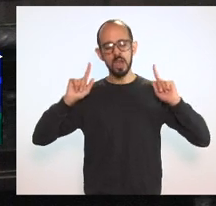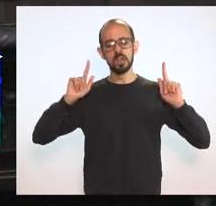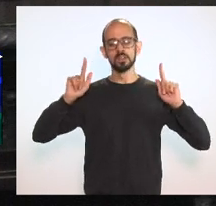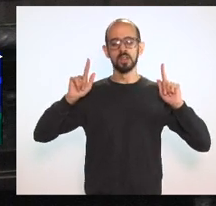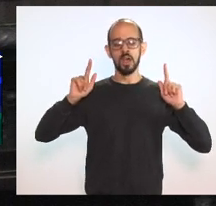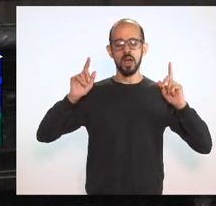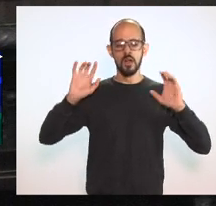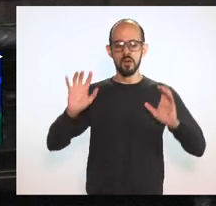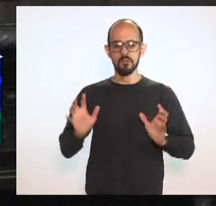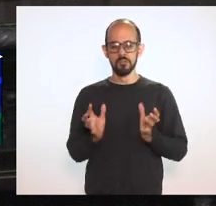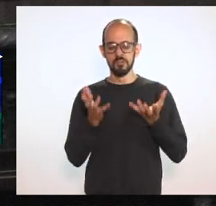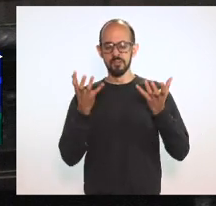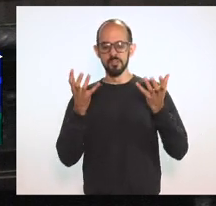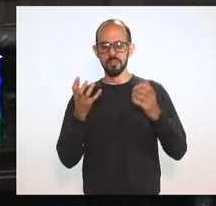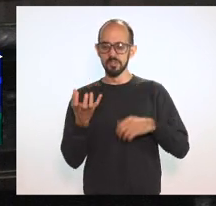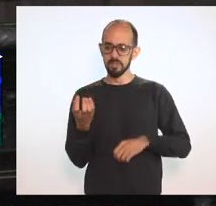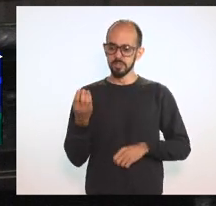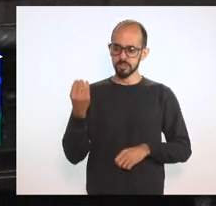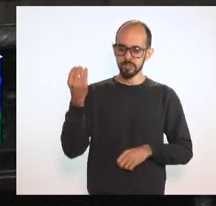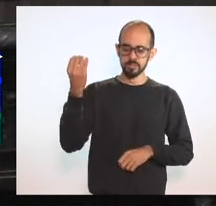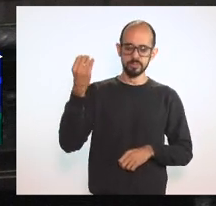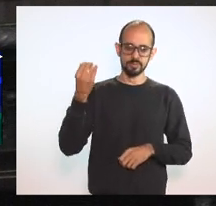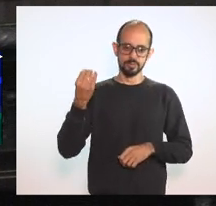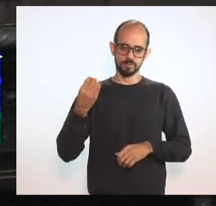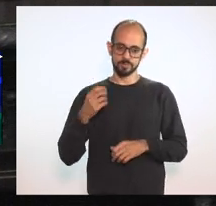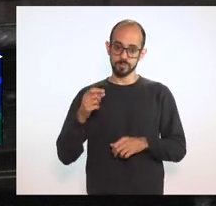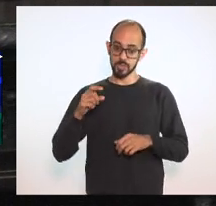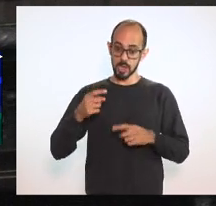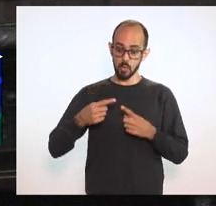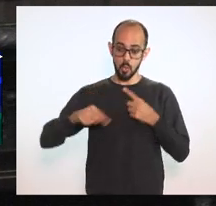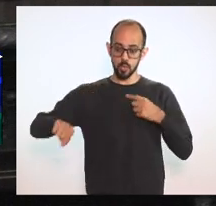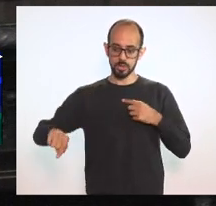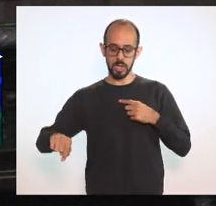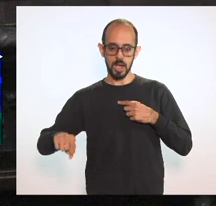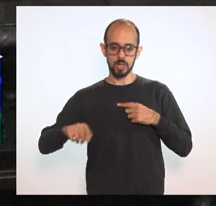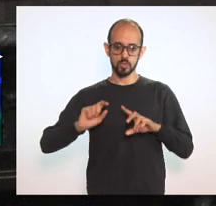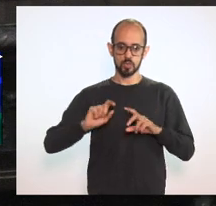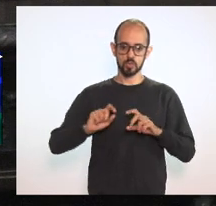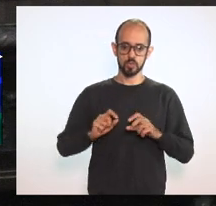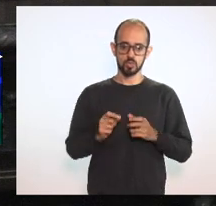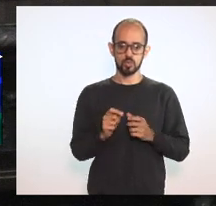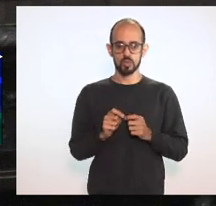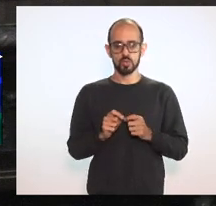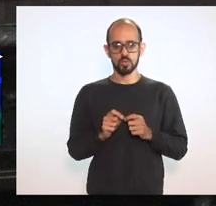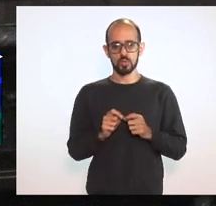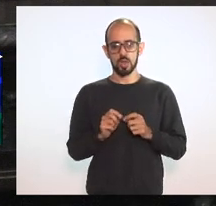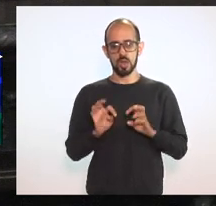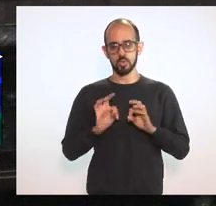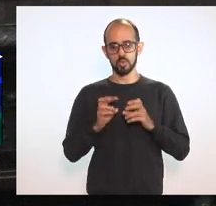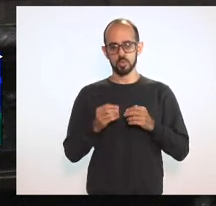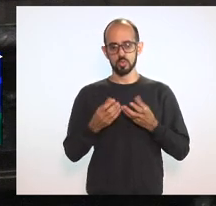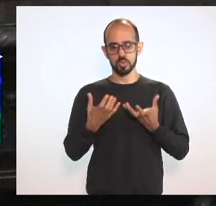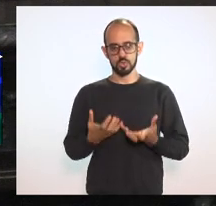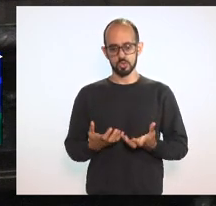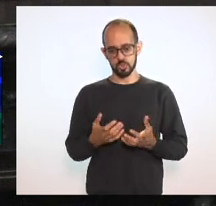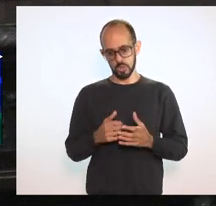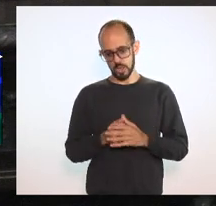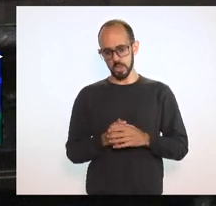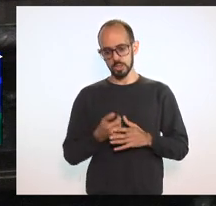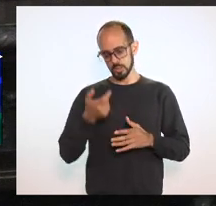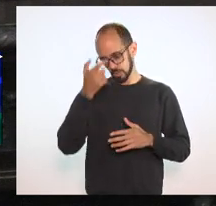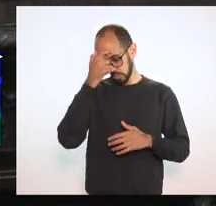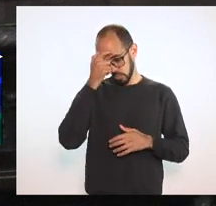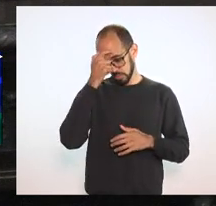festa viagem pin que é o oposto em boa medida desse processo de